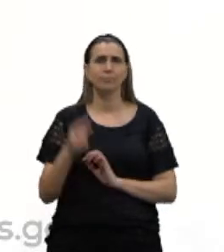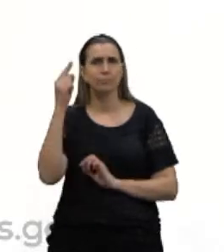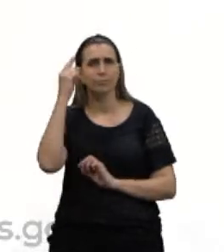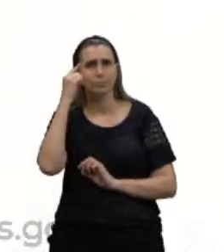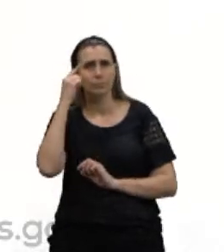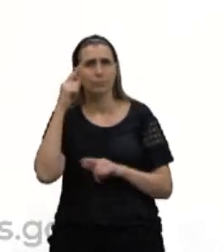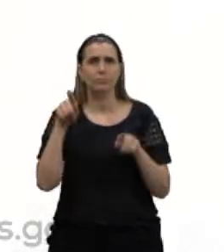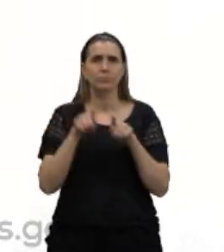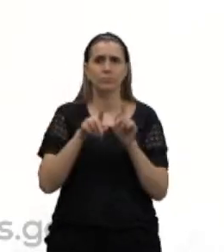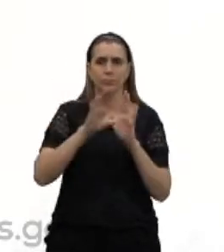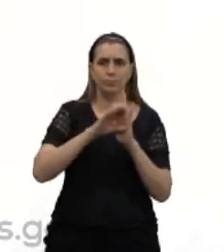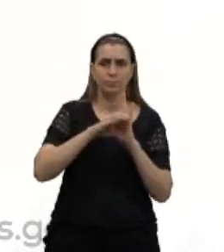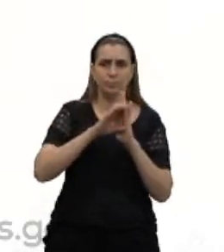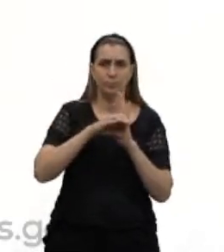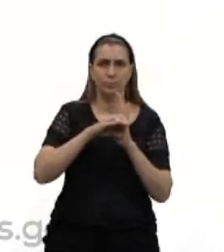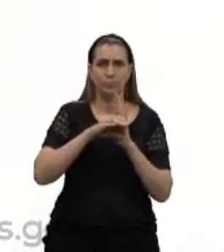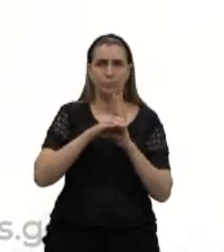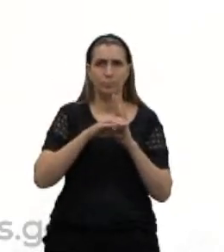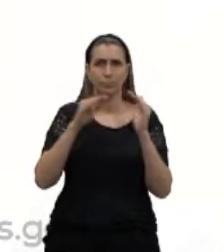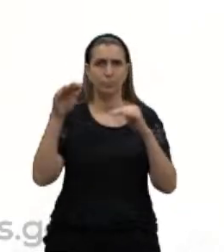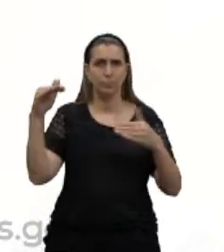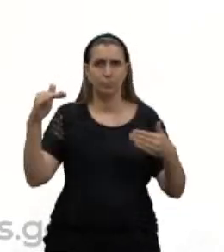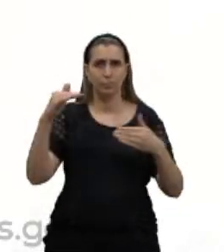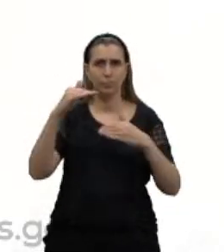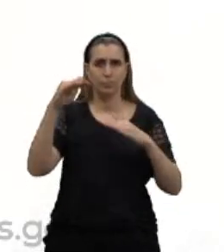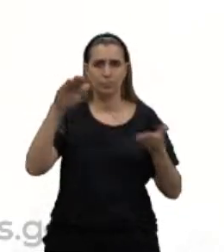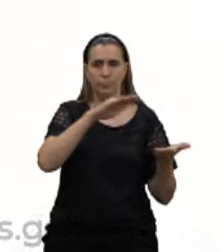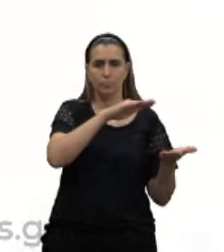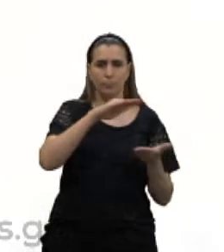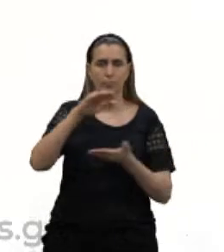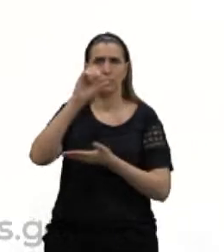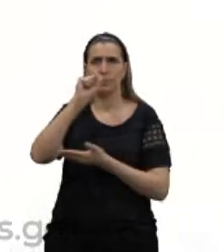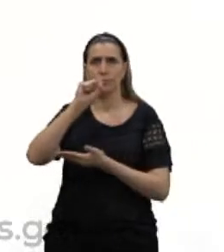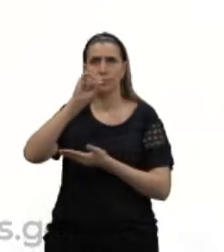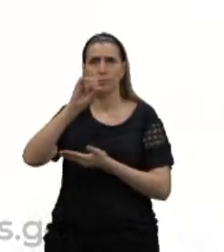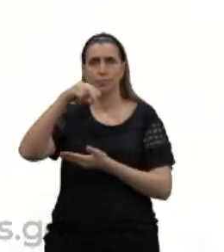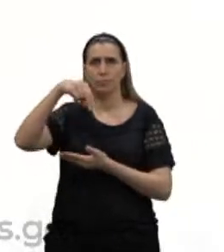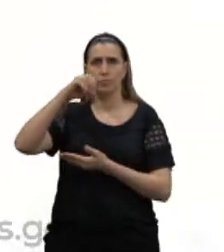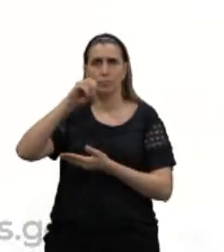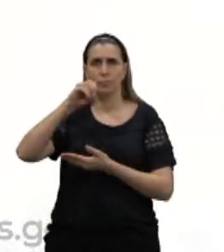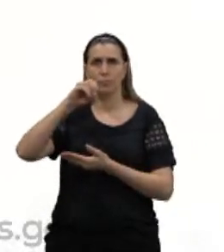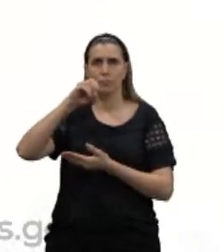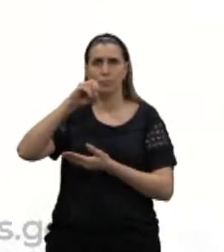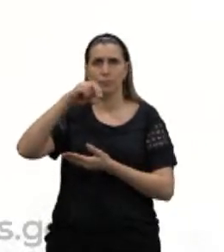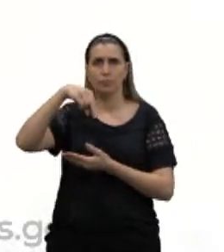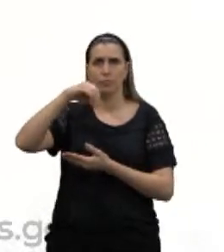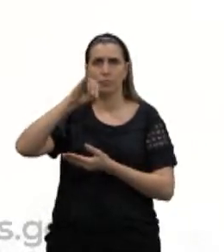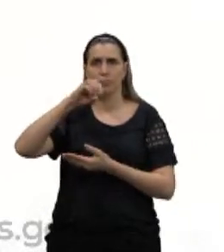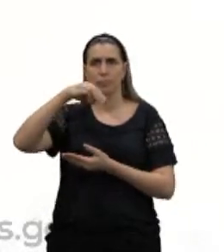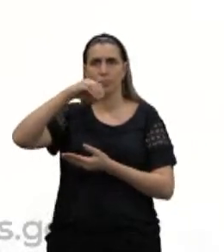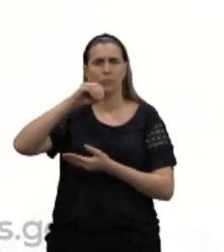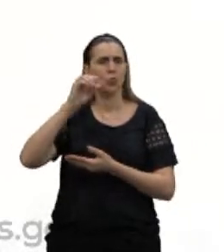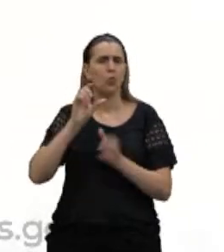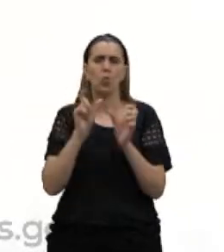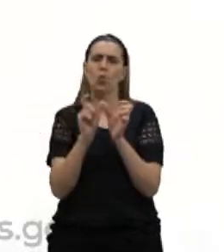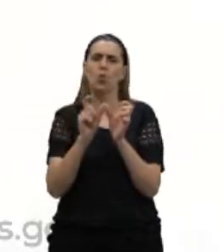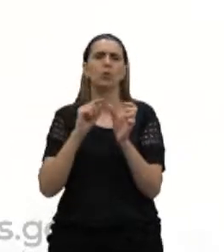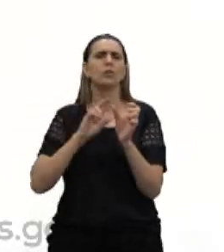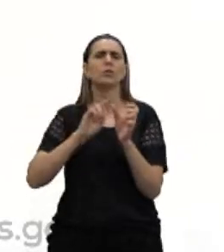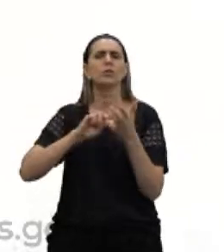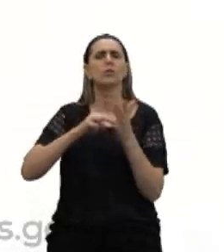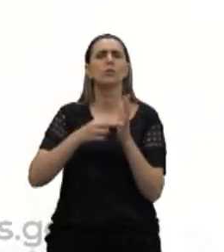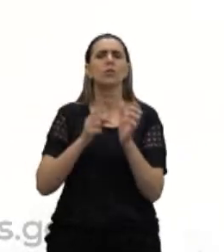Pensando também no conceito de paralelismo, eu pensei na questão dos sinônimos e simetria. Sinônimo, todo mundo sabe o que é,